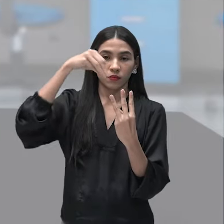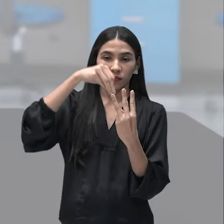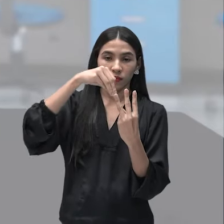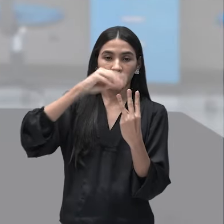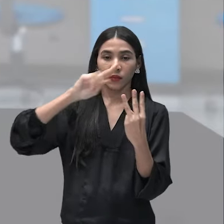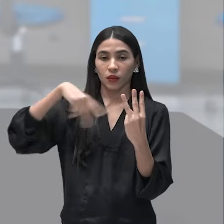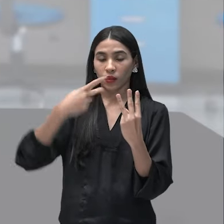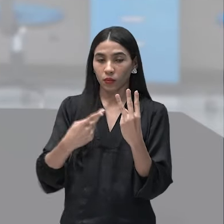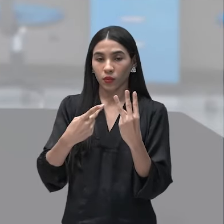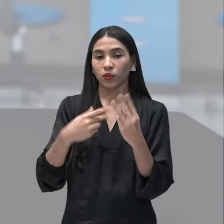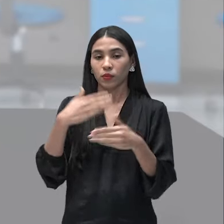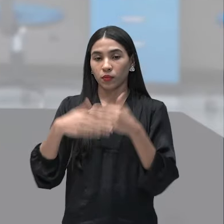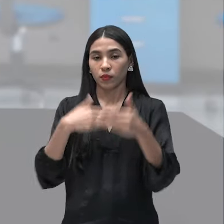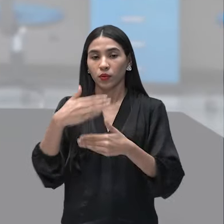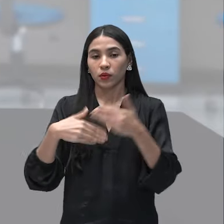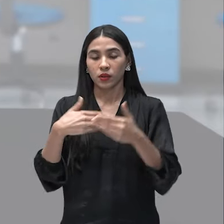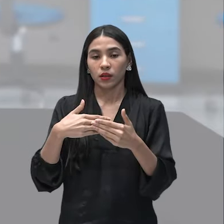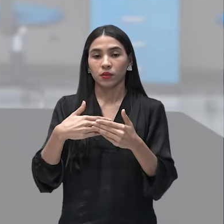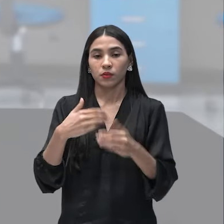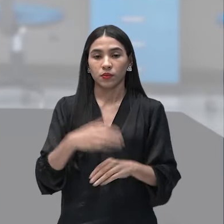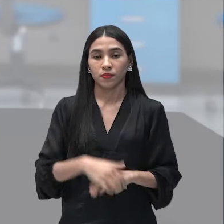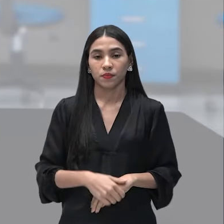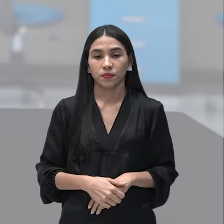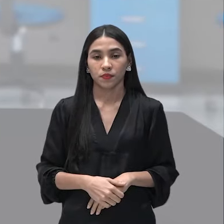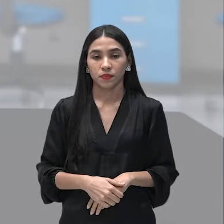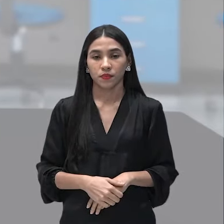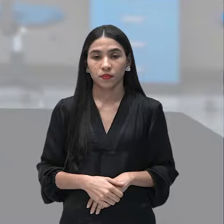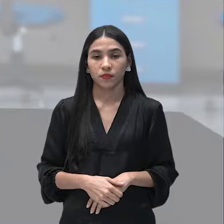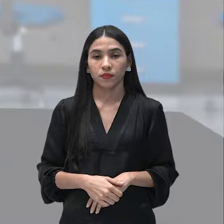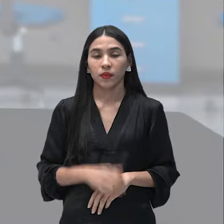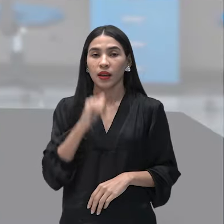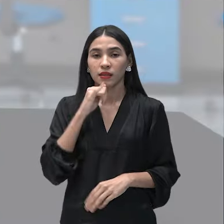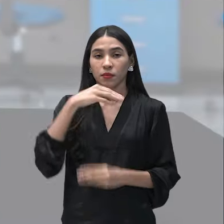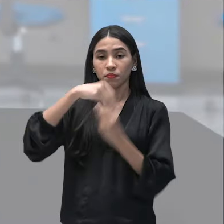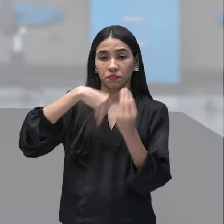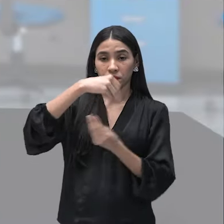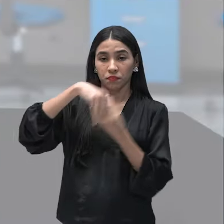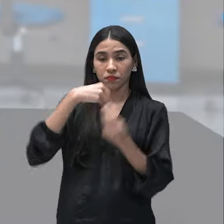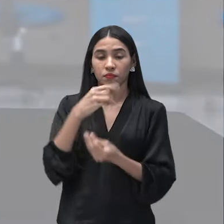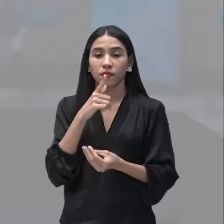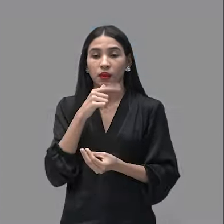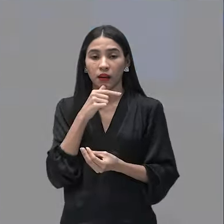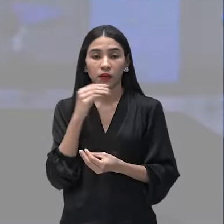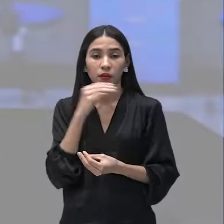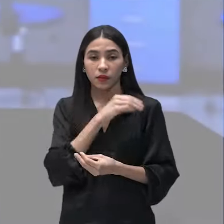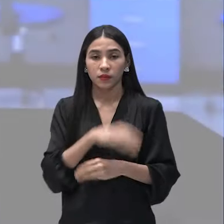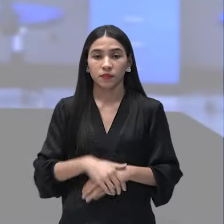realizar o processo de homogeneização, que é fazer a mistura na água. bom?